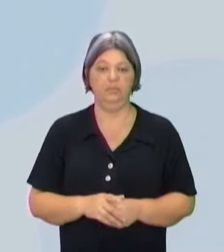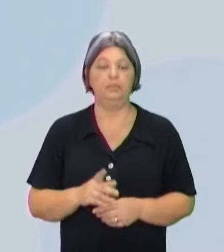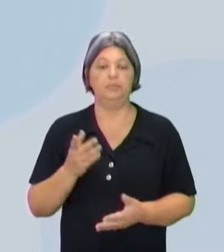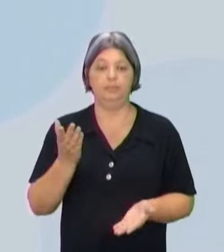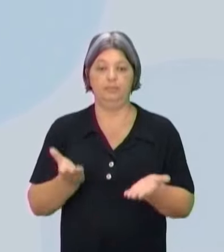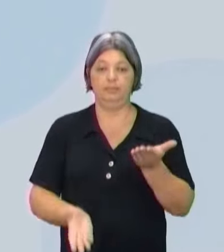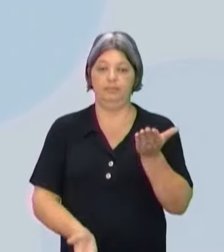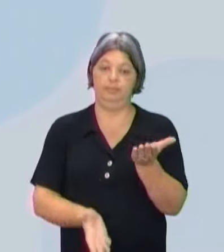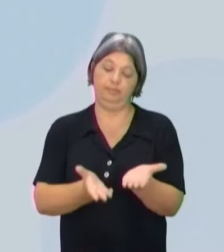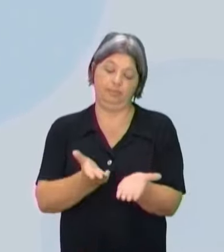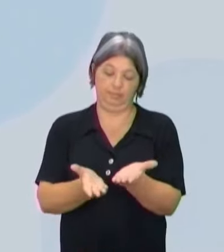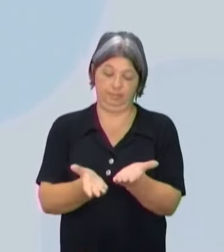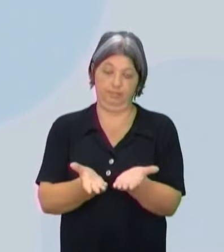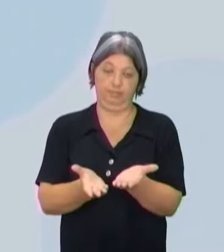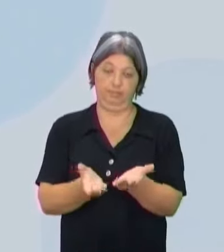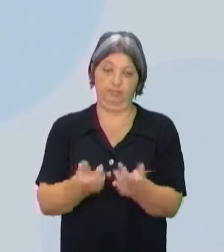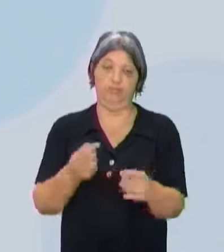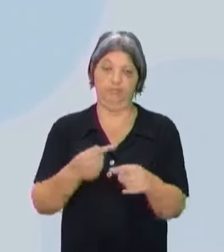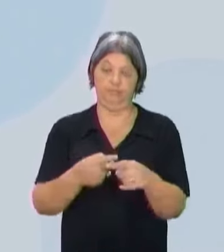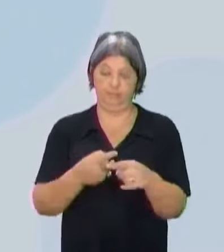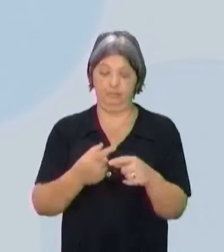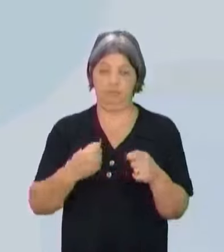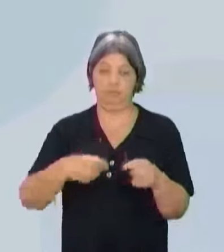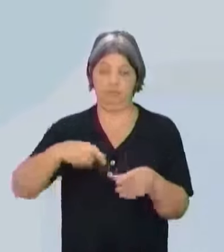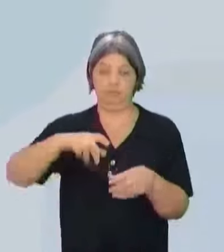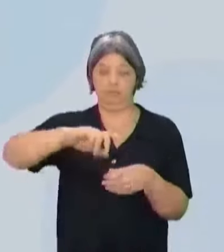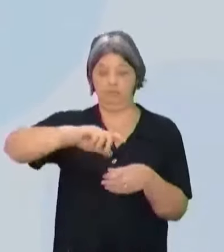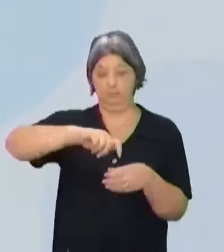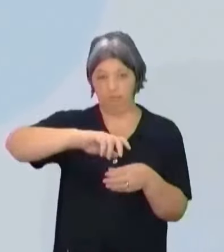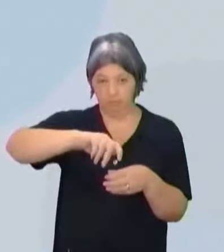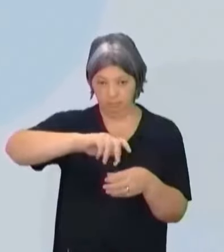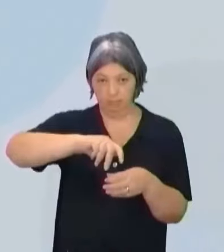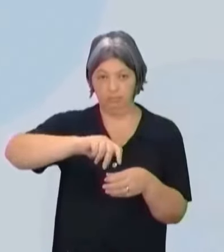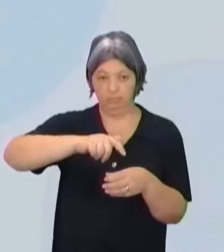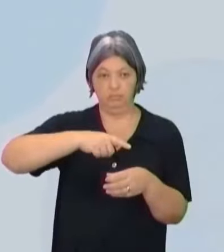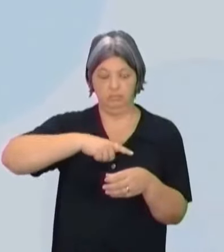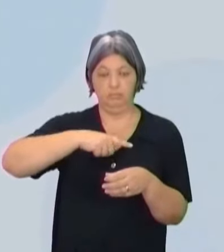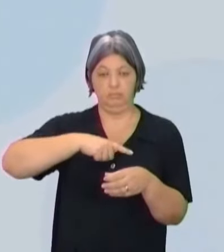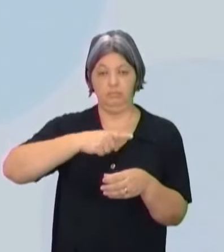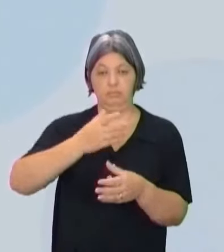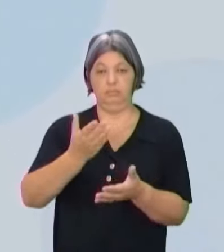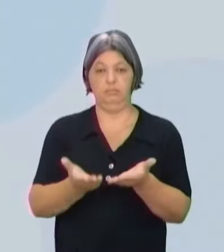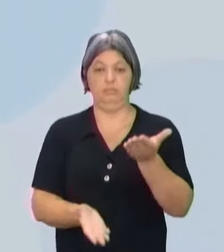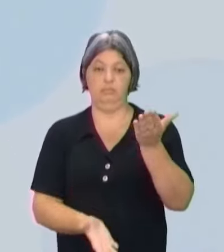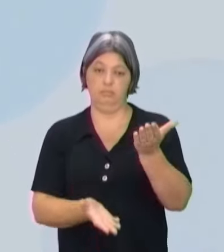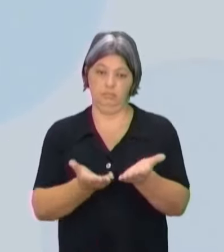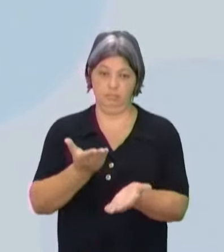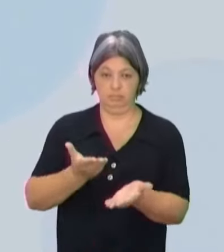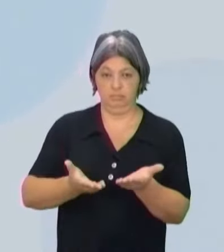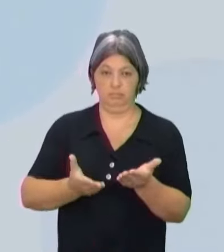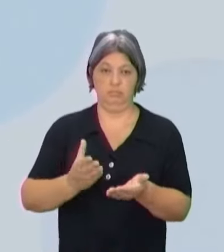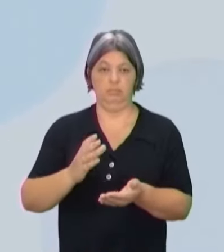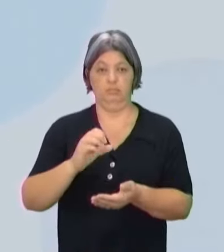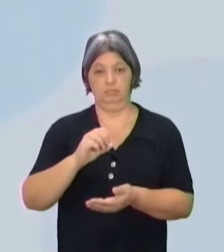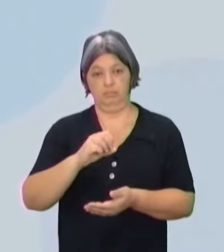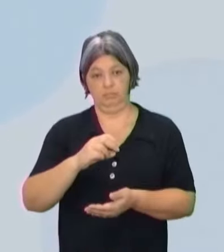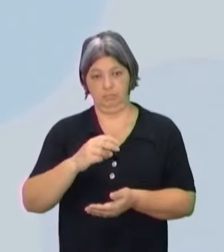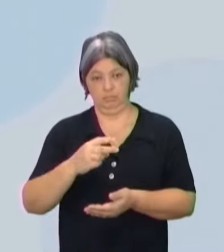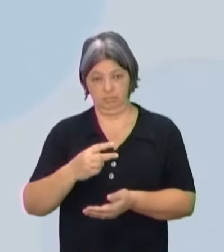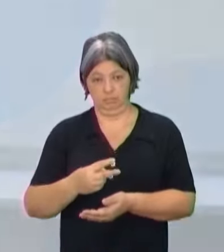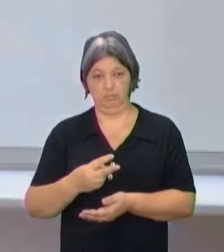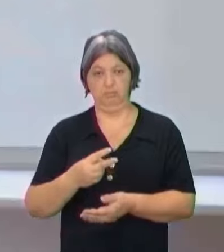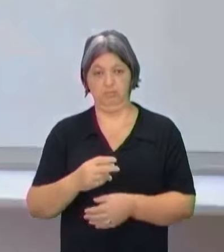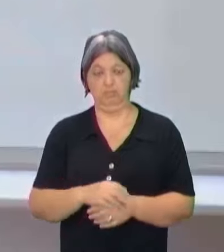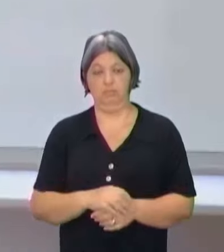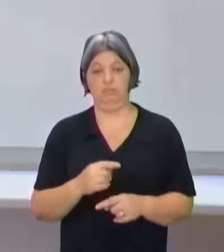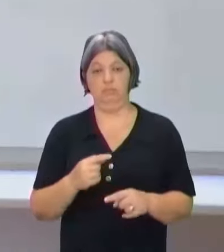equilíbrio, pois à medida que ocorre a decomposição, também se dá a formação do ácido carbônico. Então, como a Pro